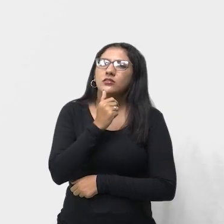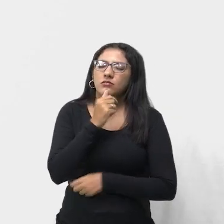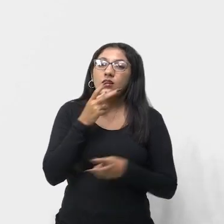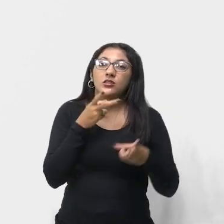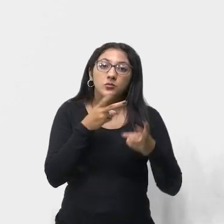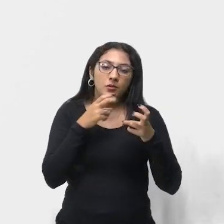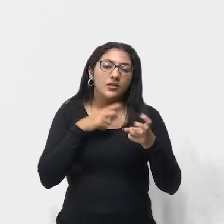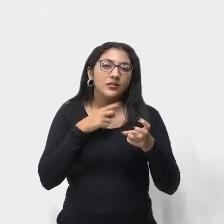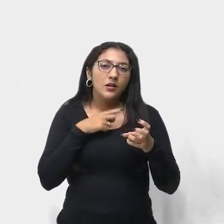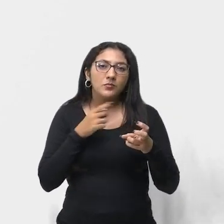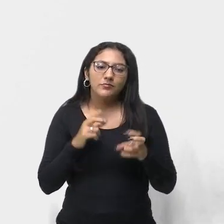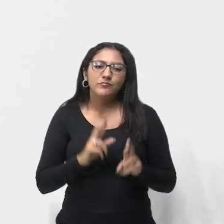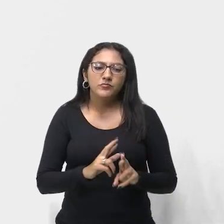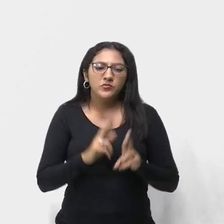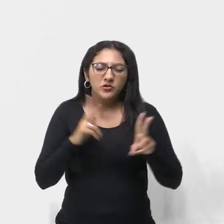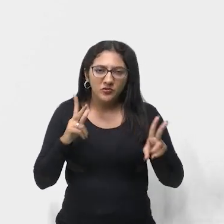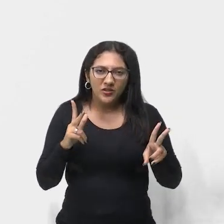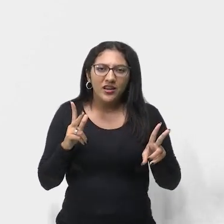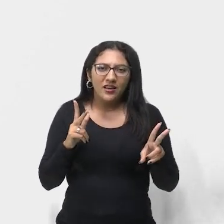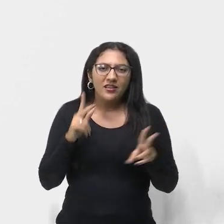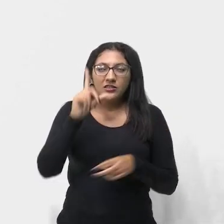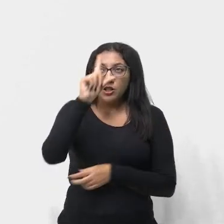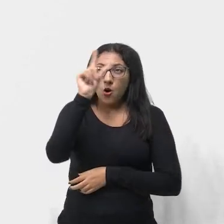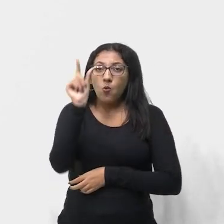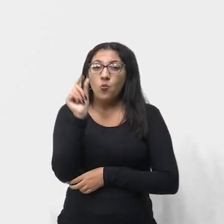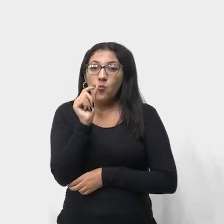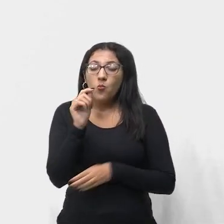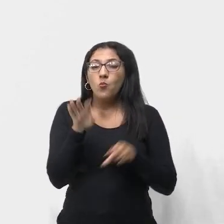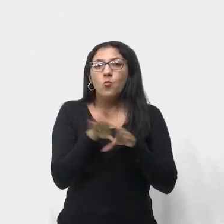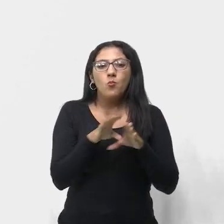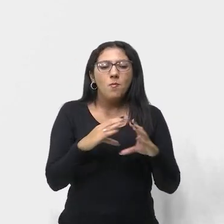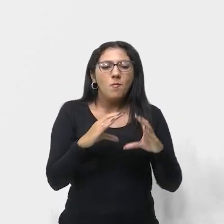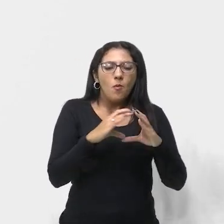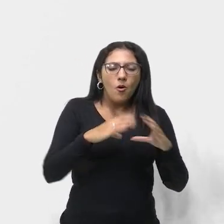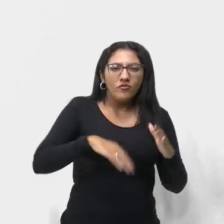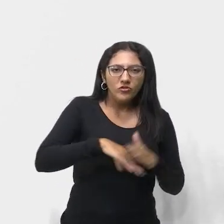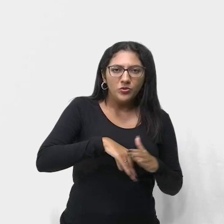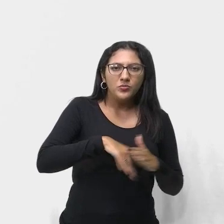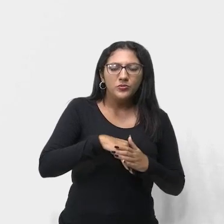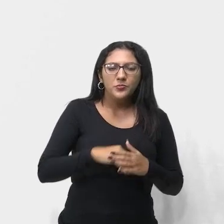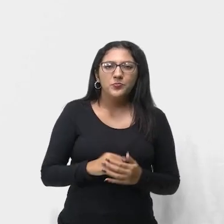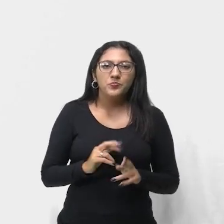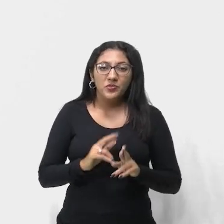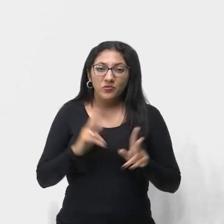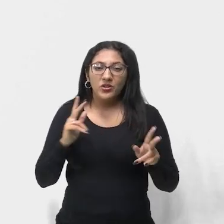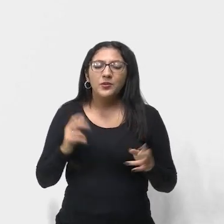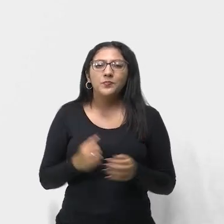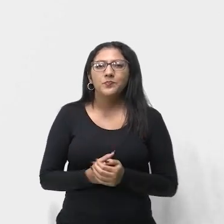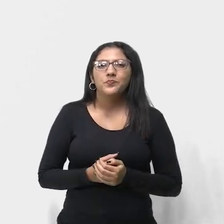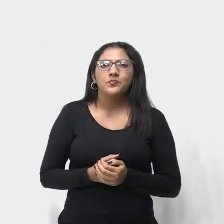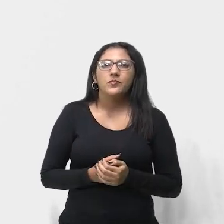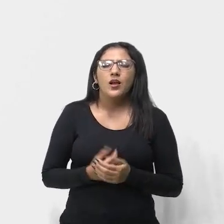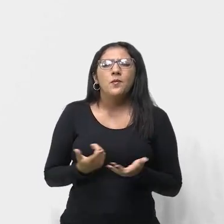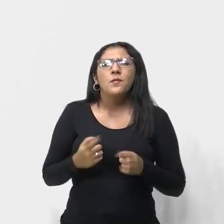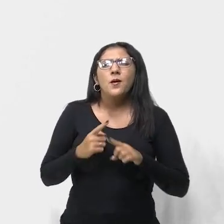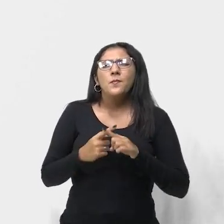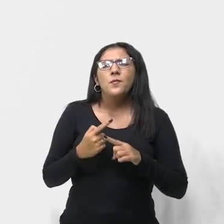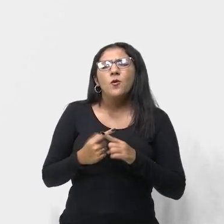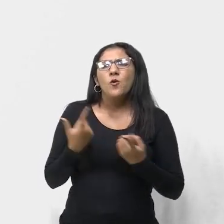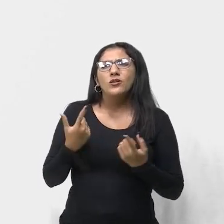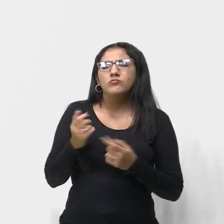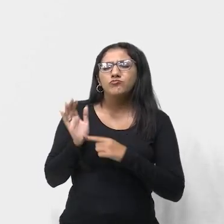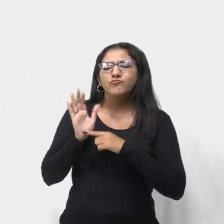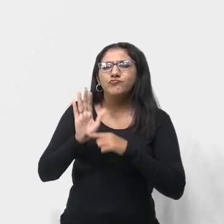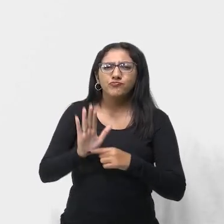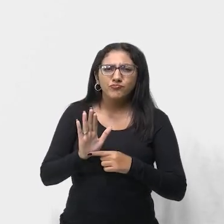nesse processo da lua e da bola de futebol. Mas por que eu estou evidenciando